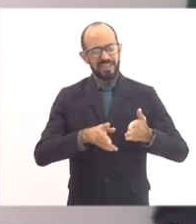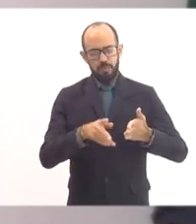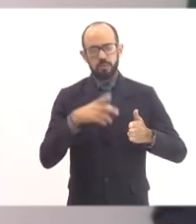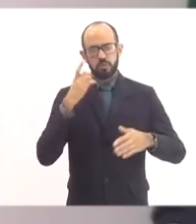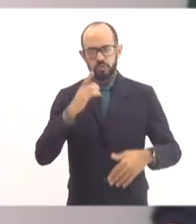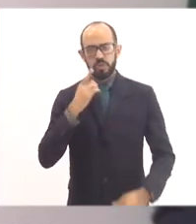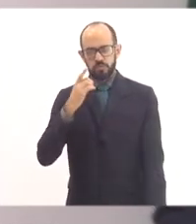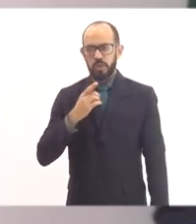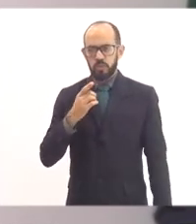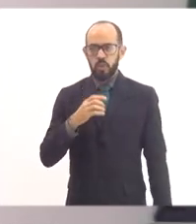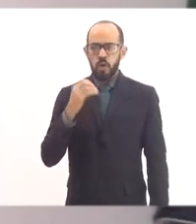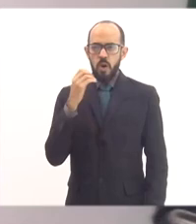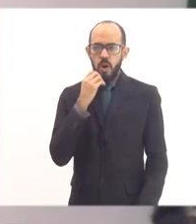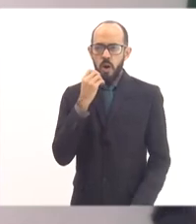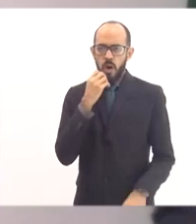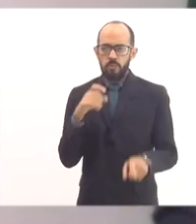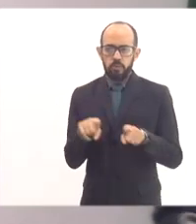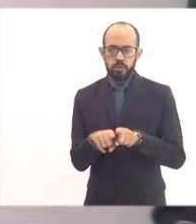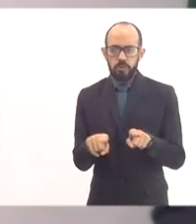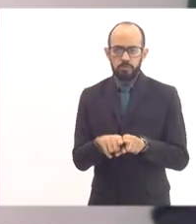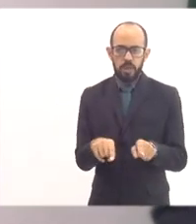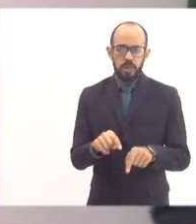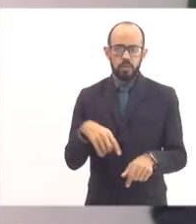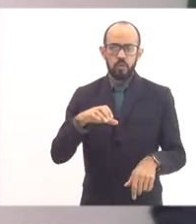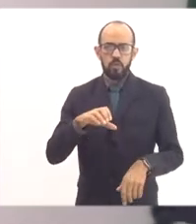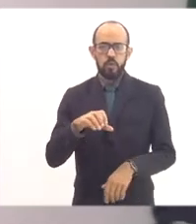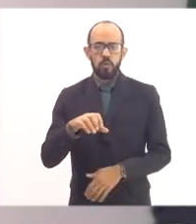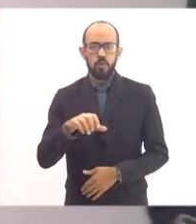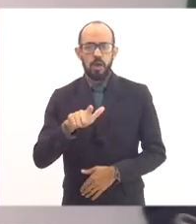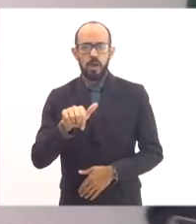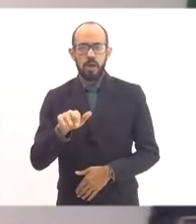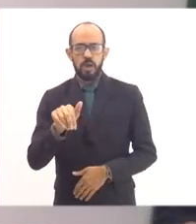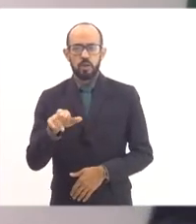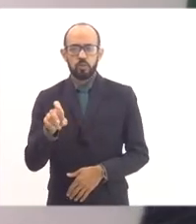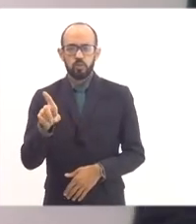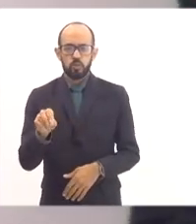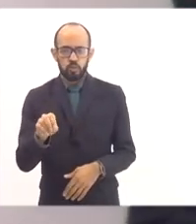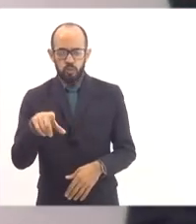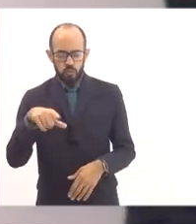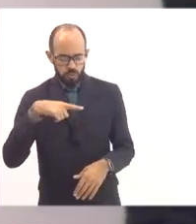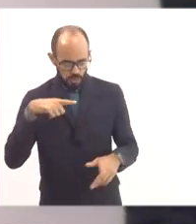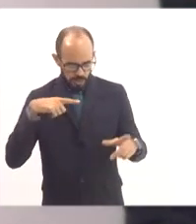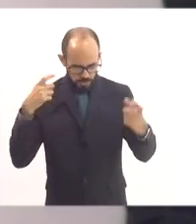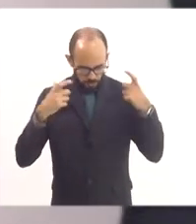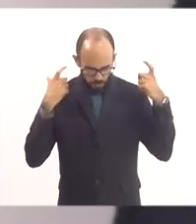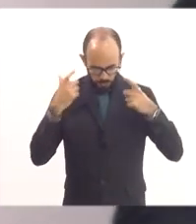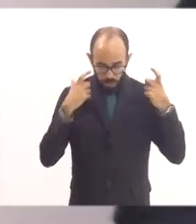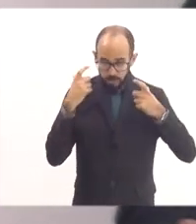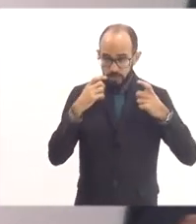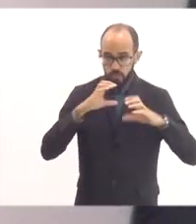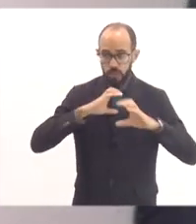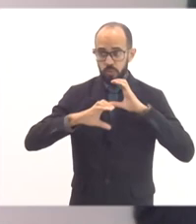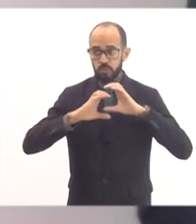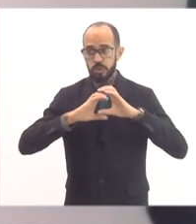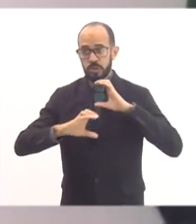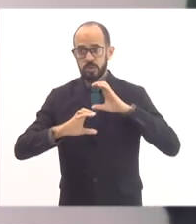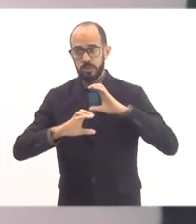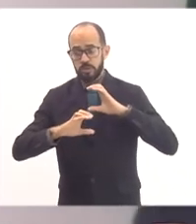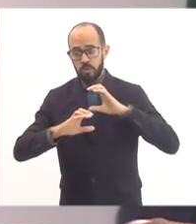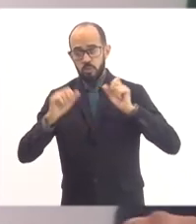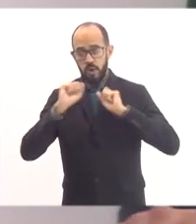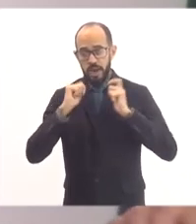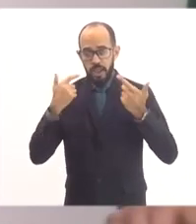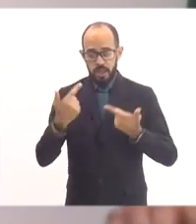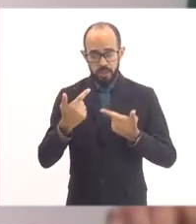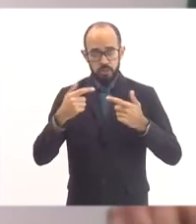e, obviamente, que o nosso secretário, o coronel Leandro Monteiro, ele tem uma preocupação muito grande no diálogo, no trato, tanto com a Assembleia,